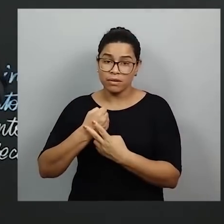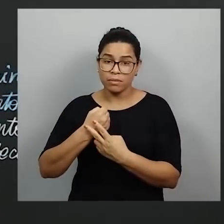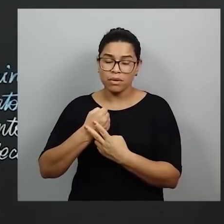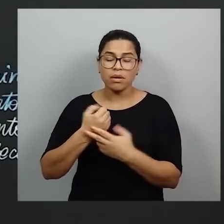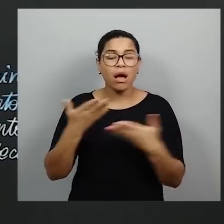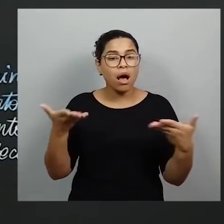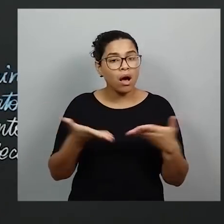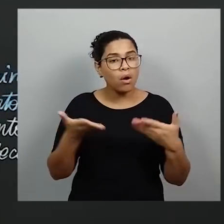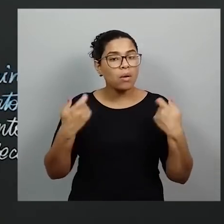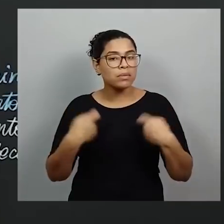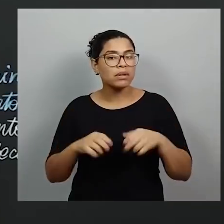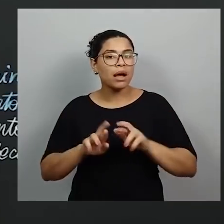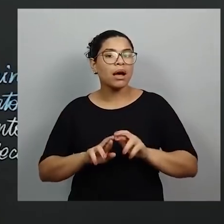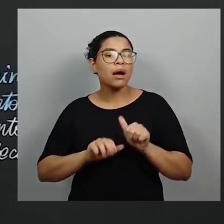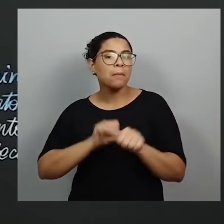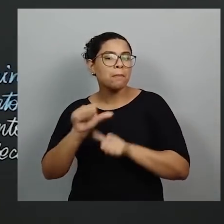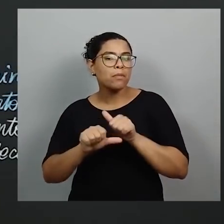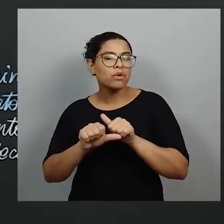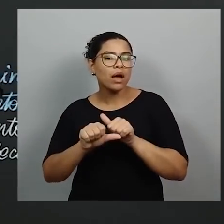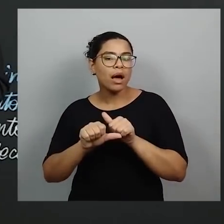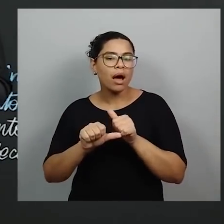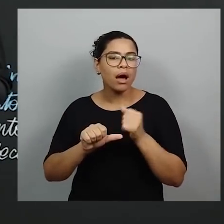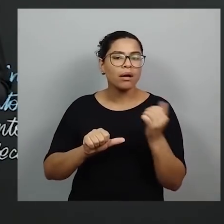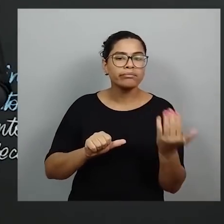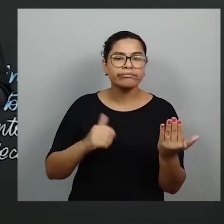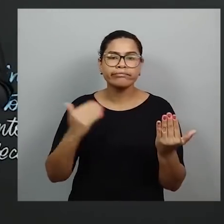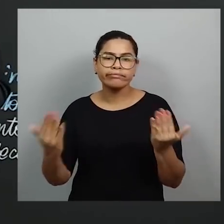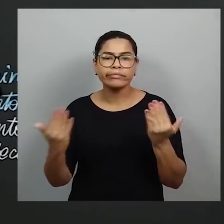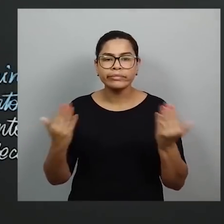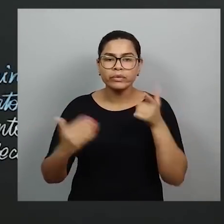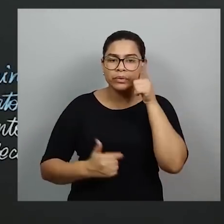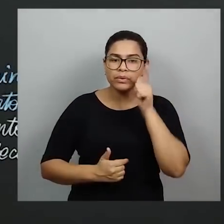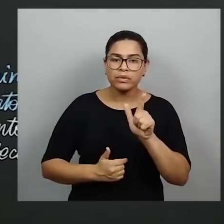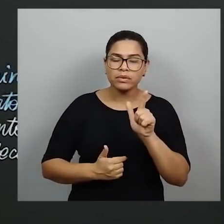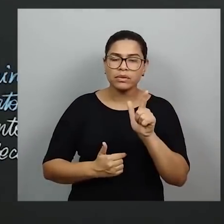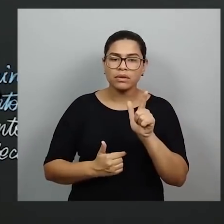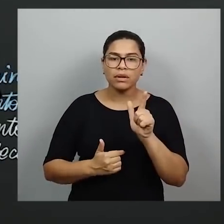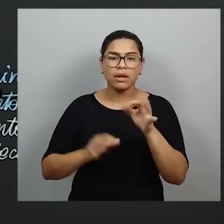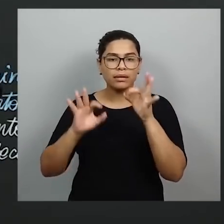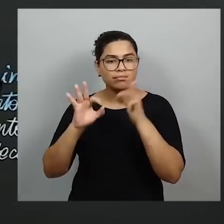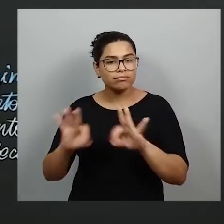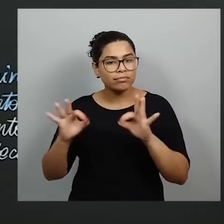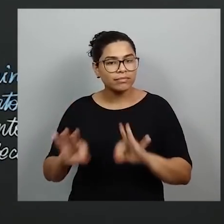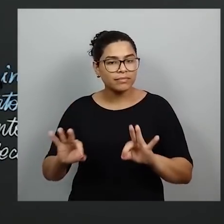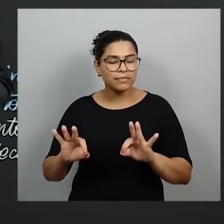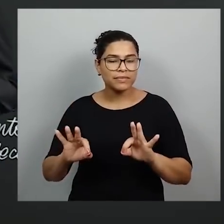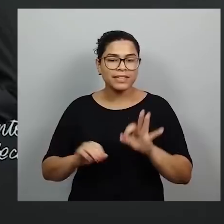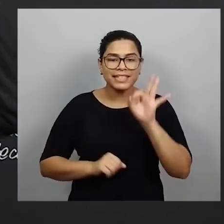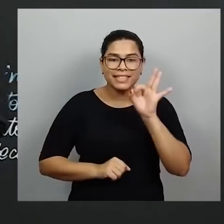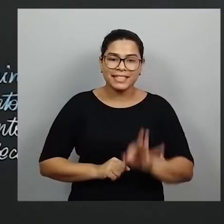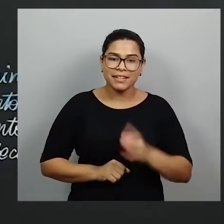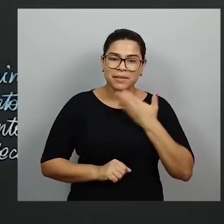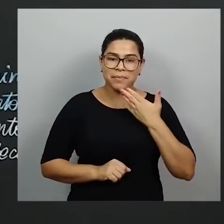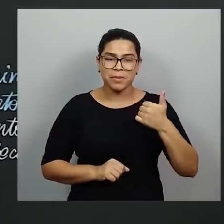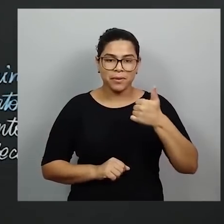algumas distinções nessa aula de hoje para você conseguir aplicar essa função sintática da maneira mais correta possível. Vamos ver